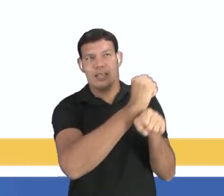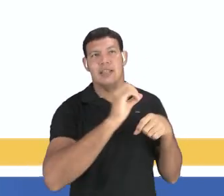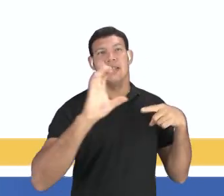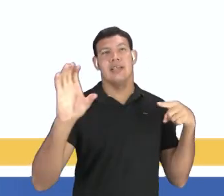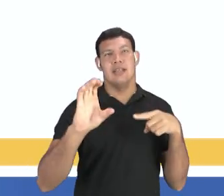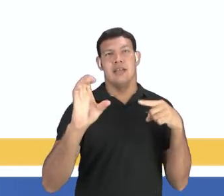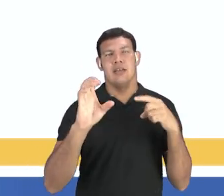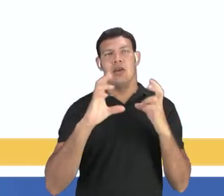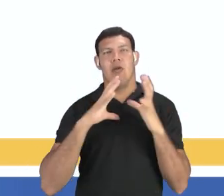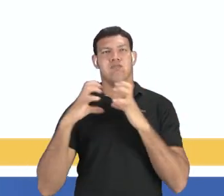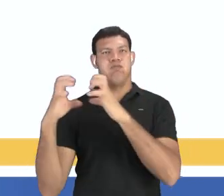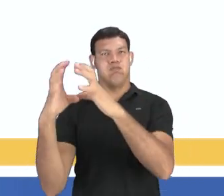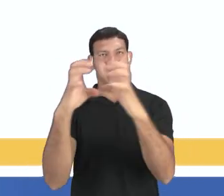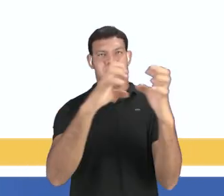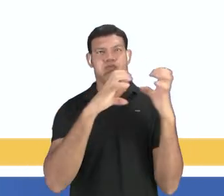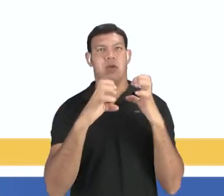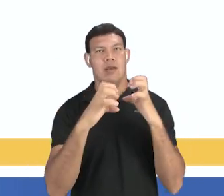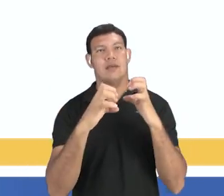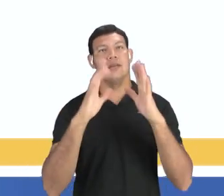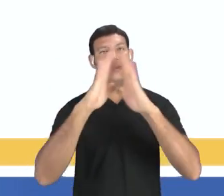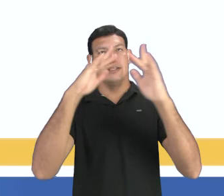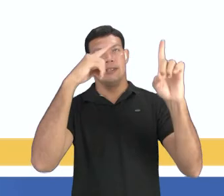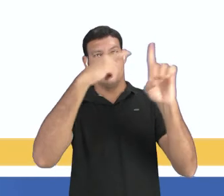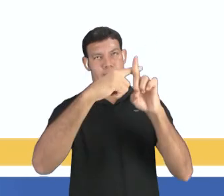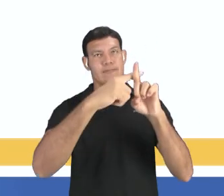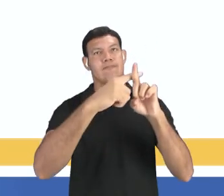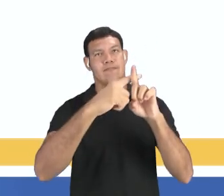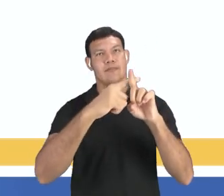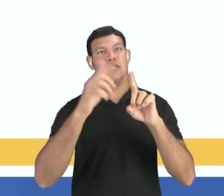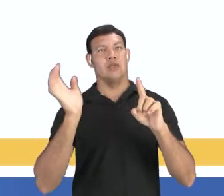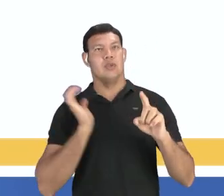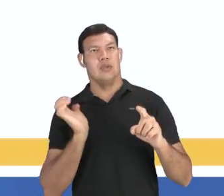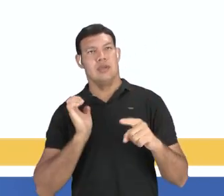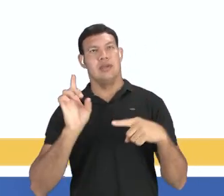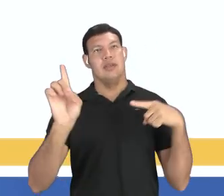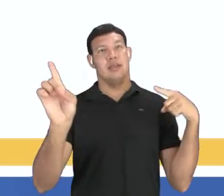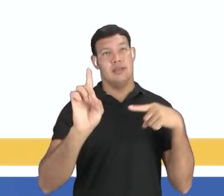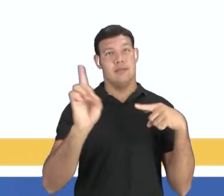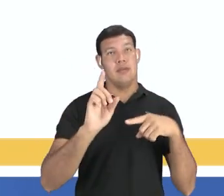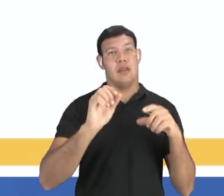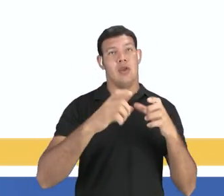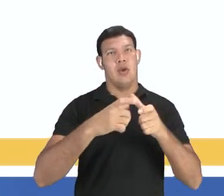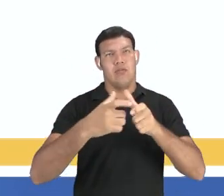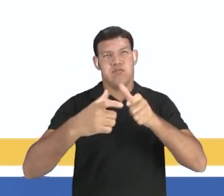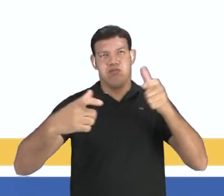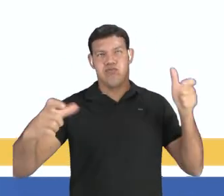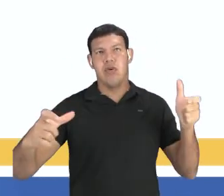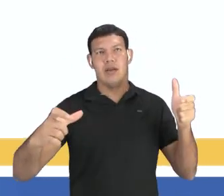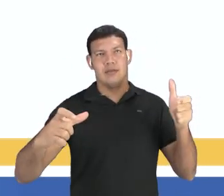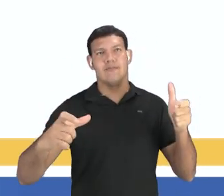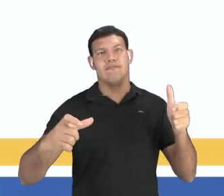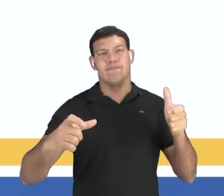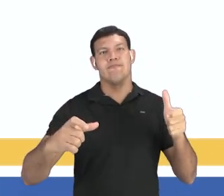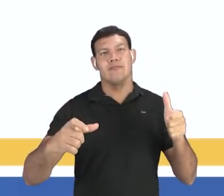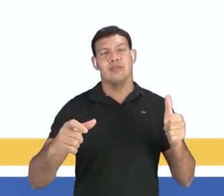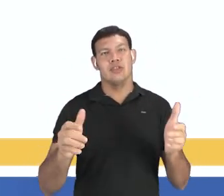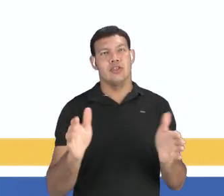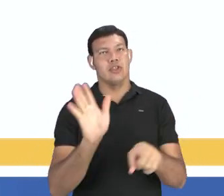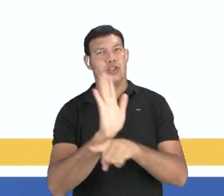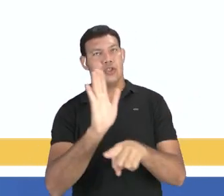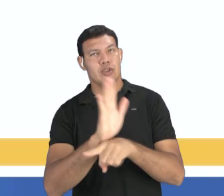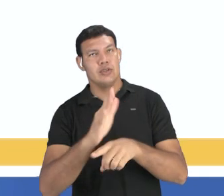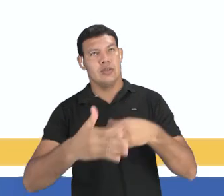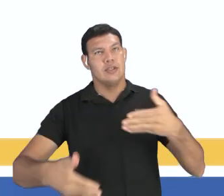privilégios dos servos Então qual seria a resposta correta observa em que seria a